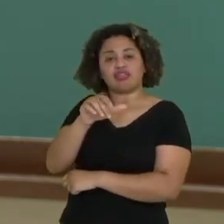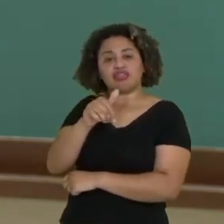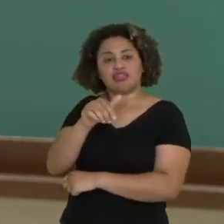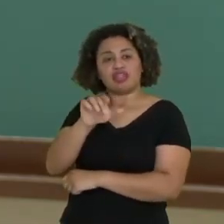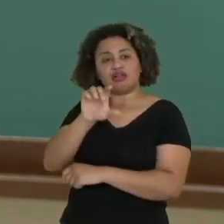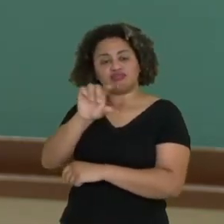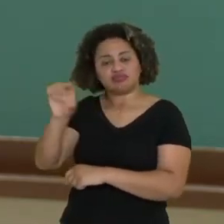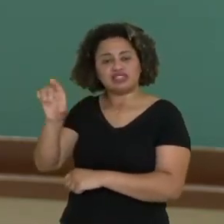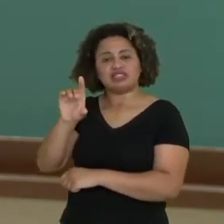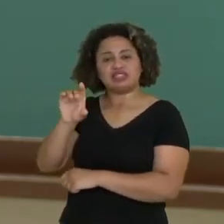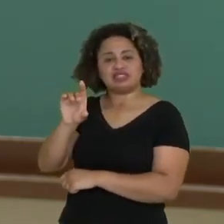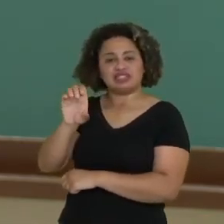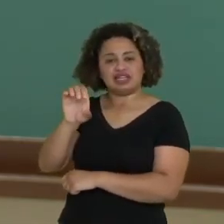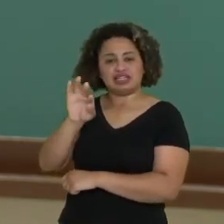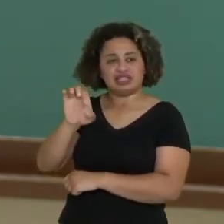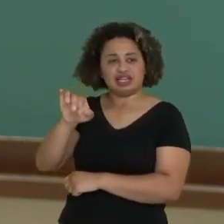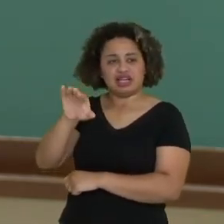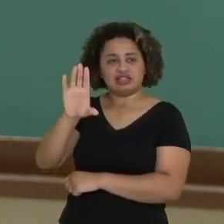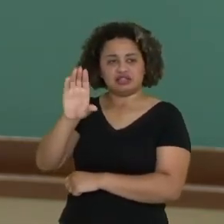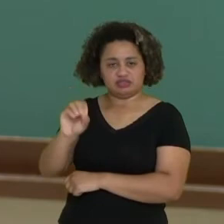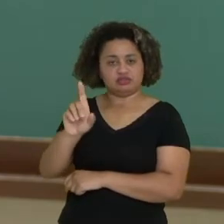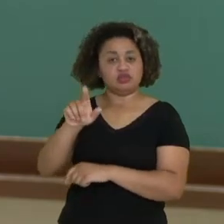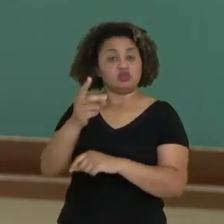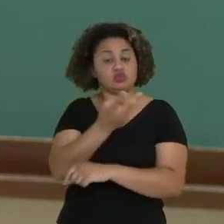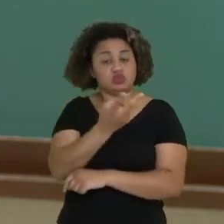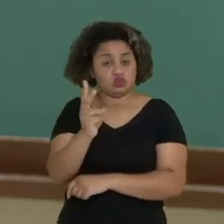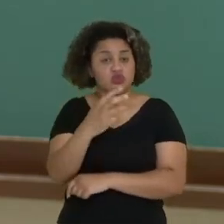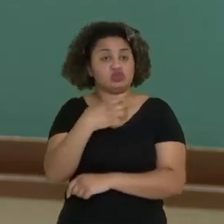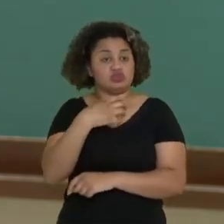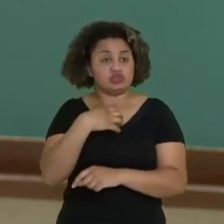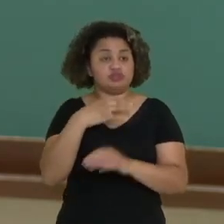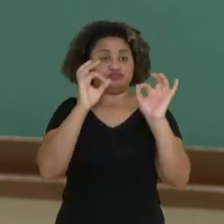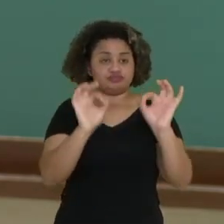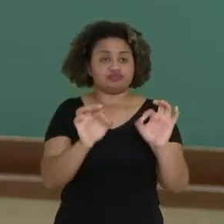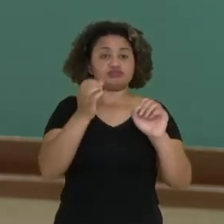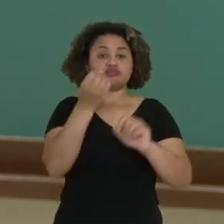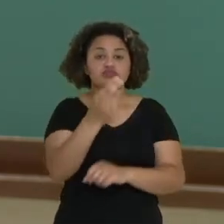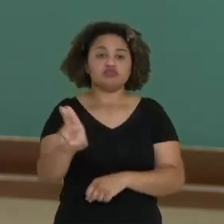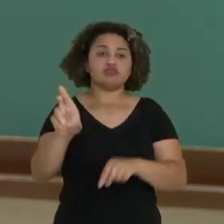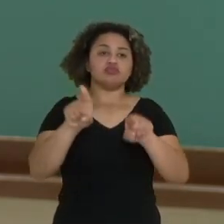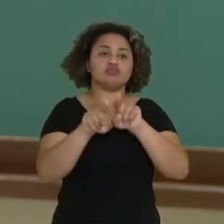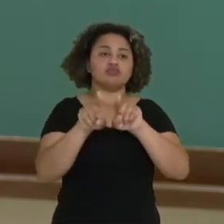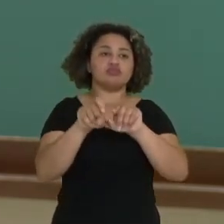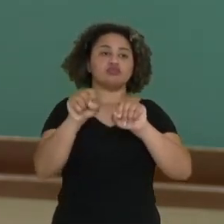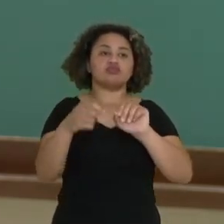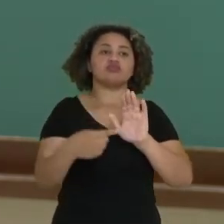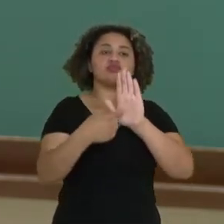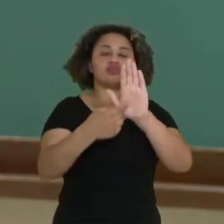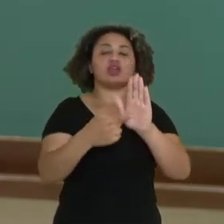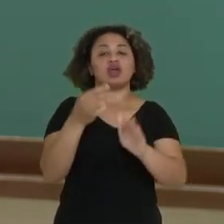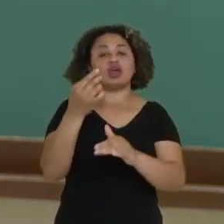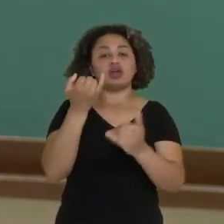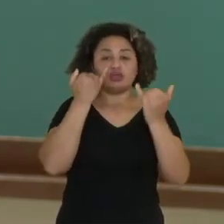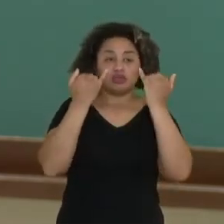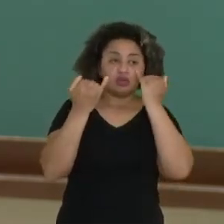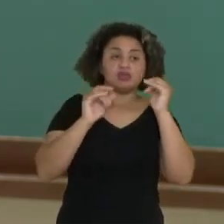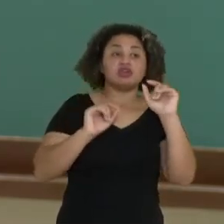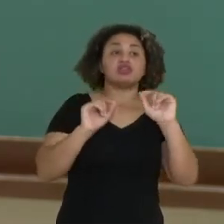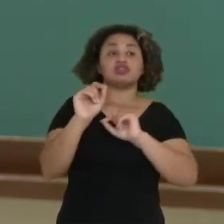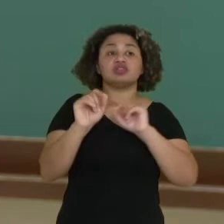estão corretas, certo? Ou eu ainda posso representar essa mesma informação por meio de